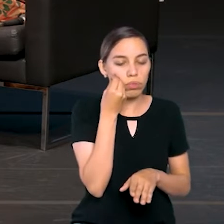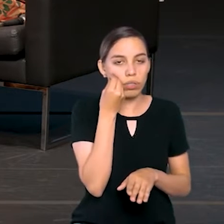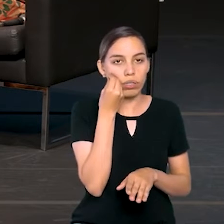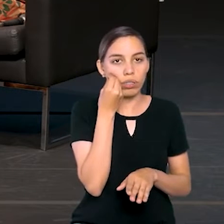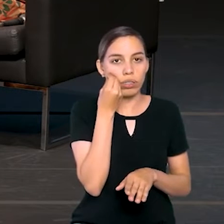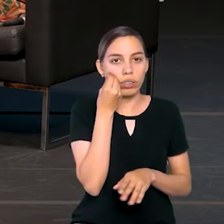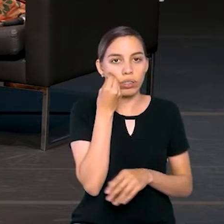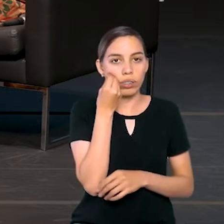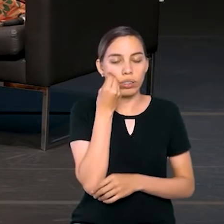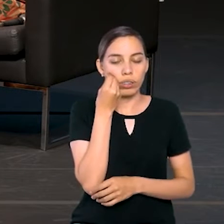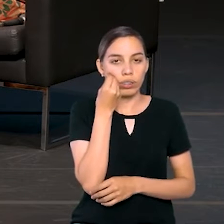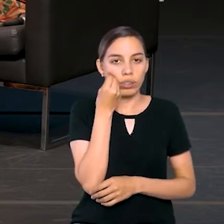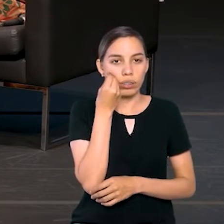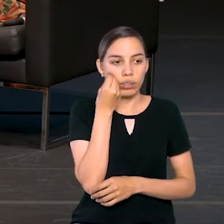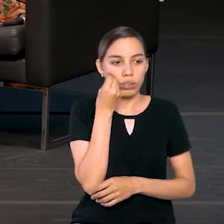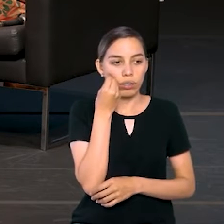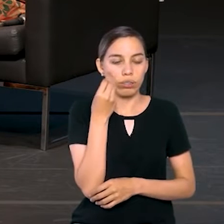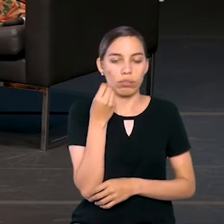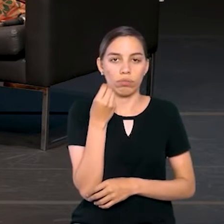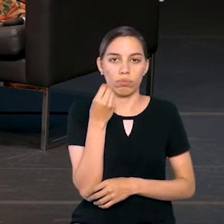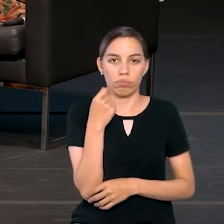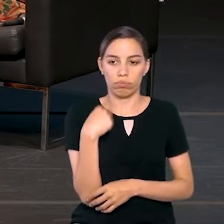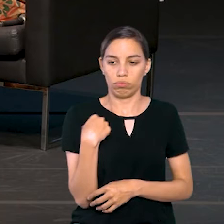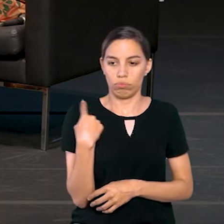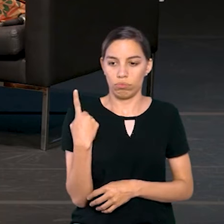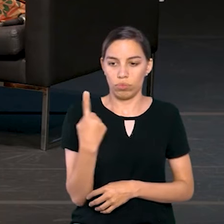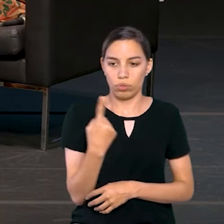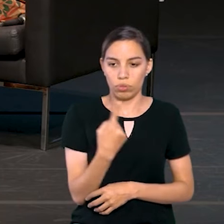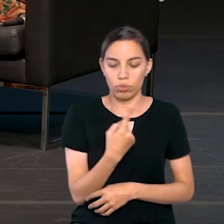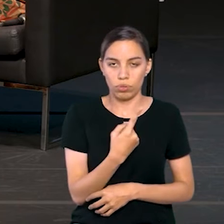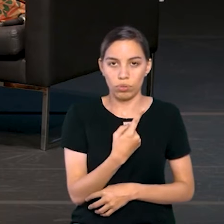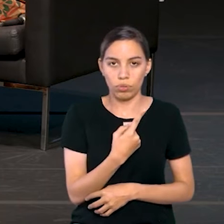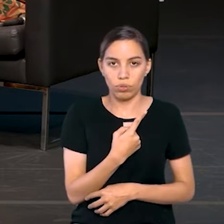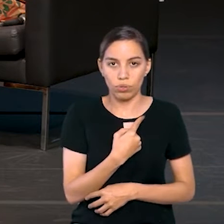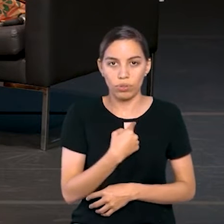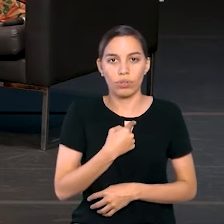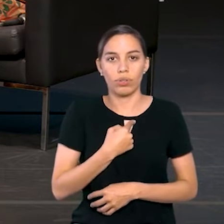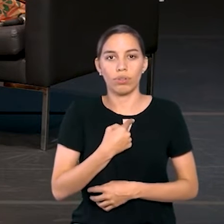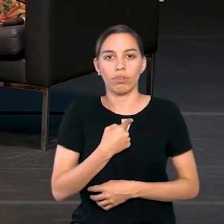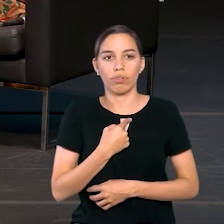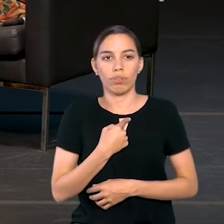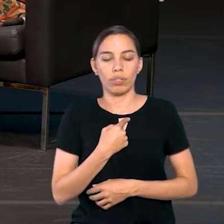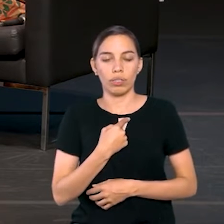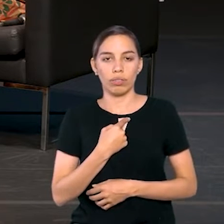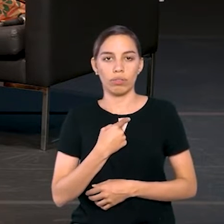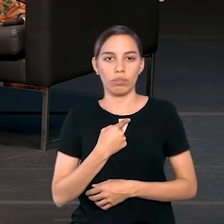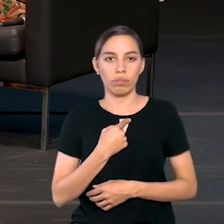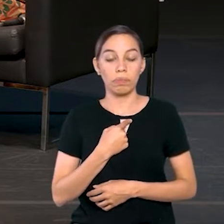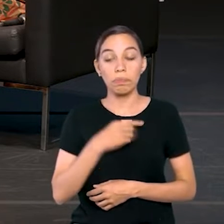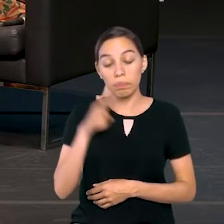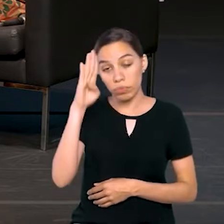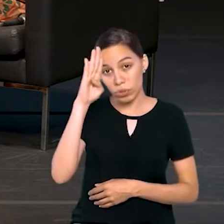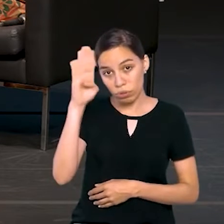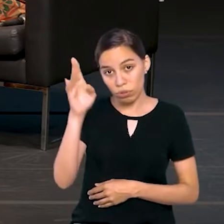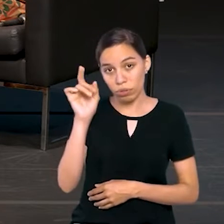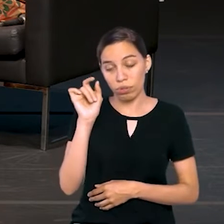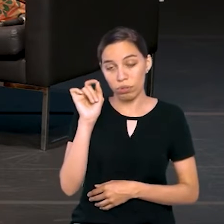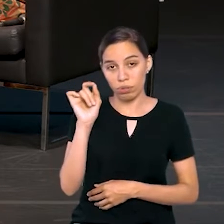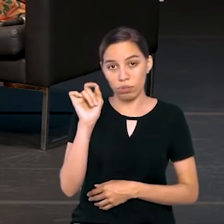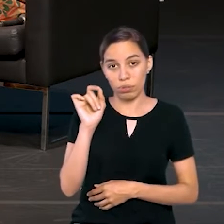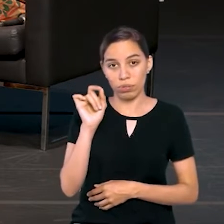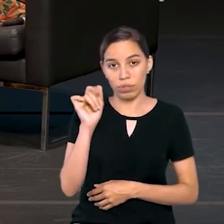convivência entre nós, exatamente para não cair naquela cilada